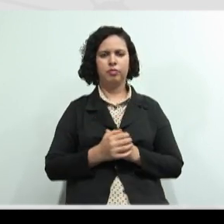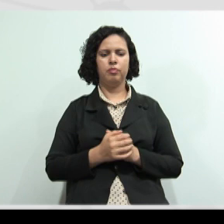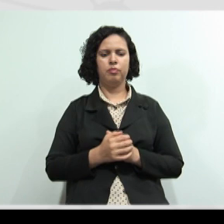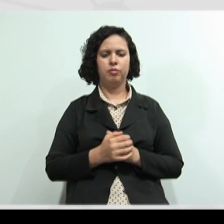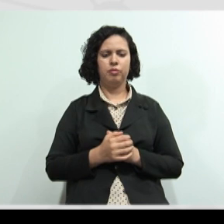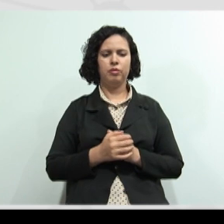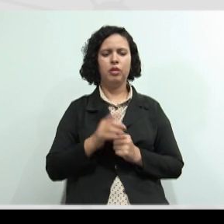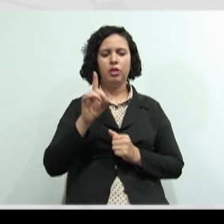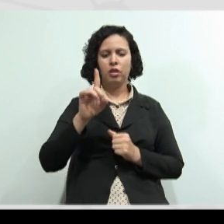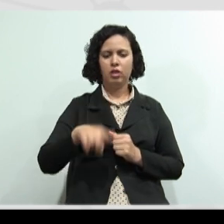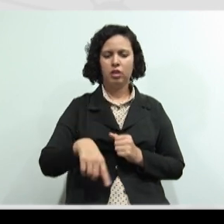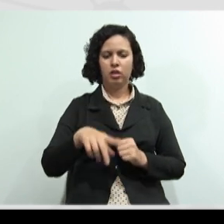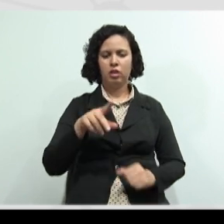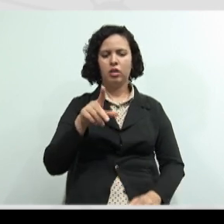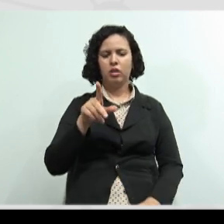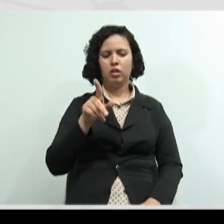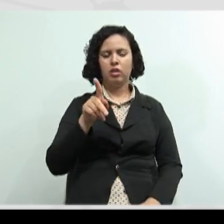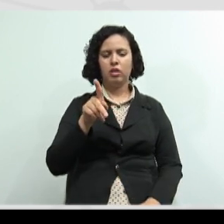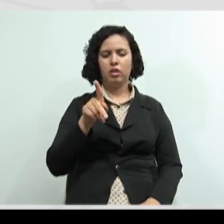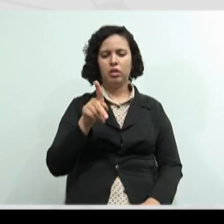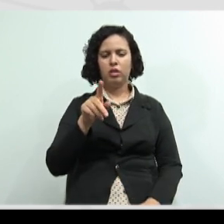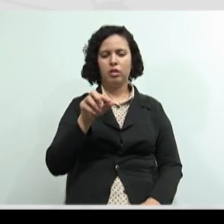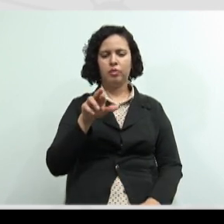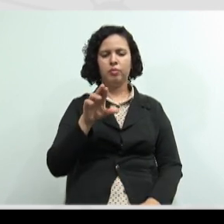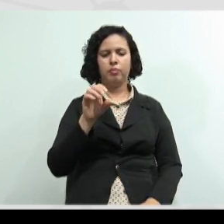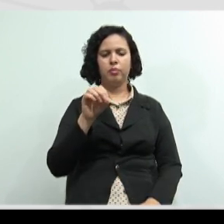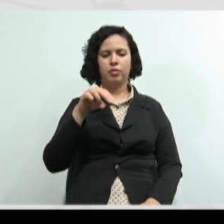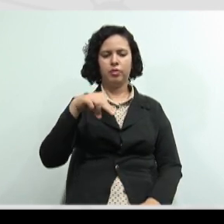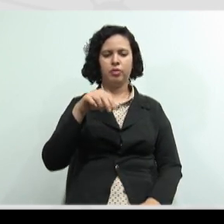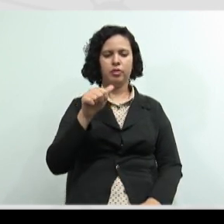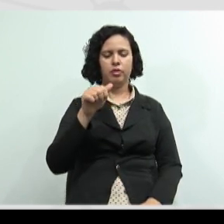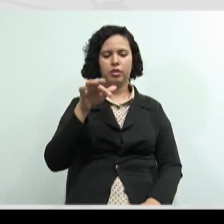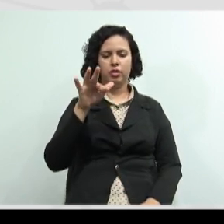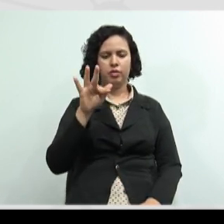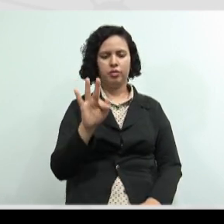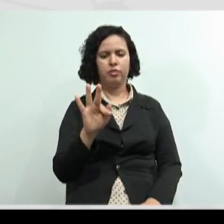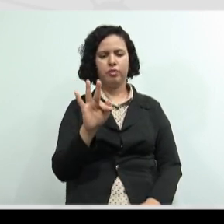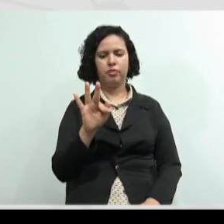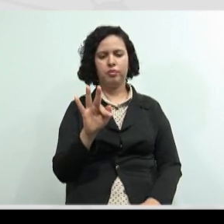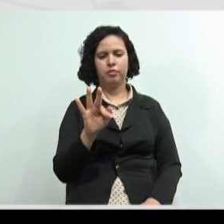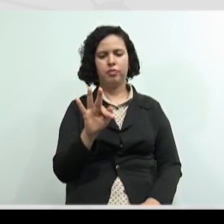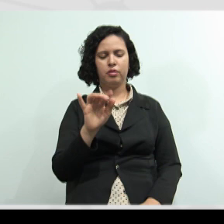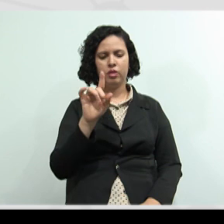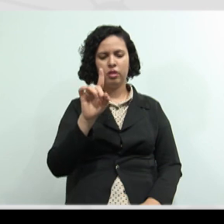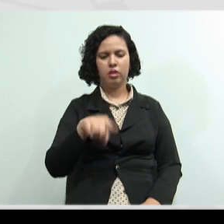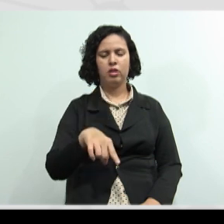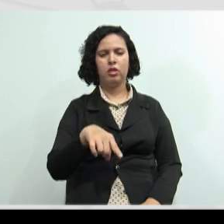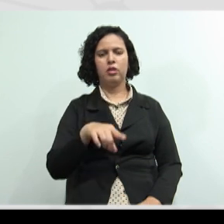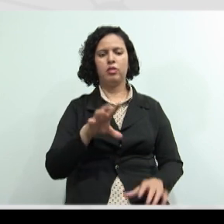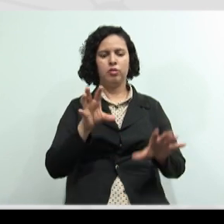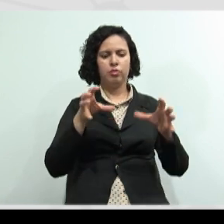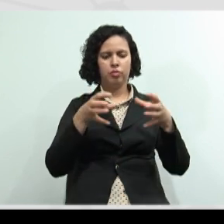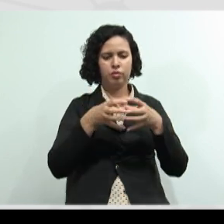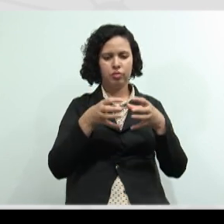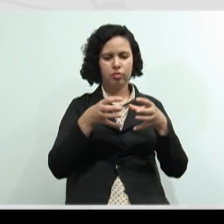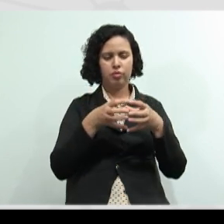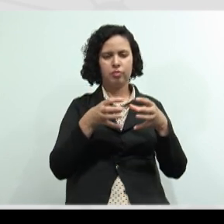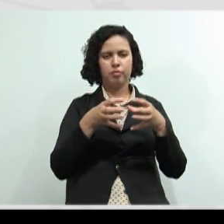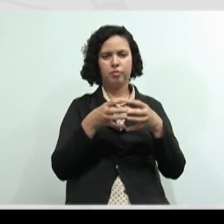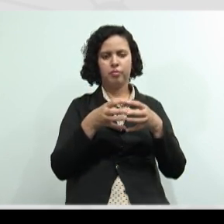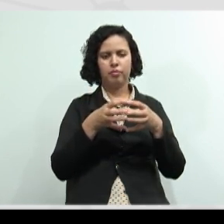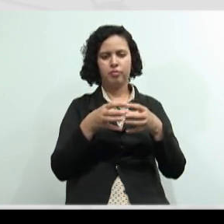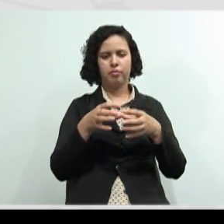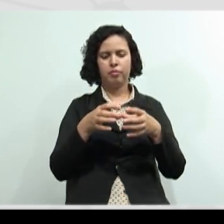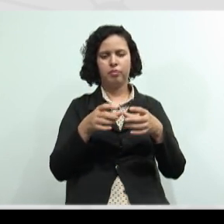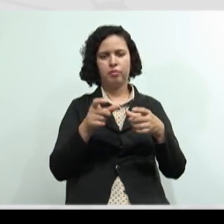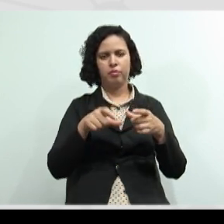ao Programa Nacional de Fortalecimento da Agricultura Familiar. Esse programa é conhecido pela sua sigla, que é o